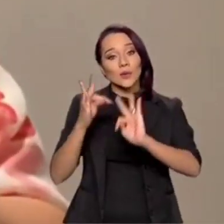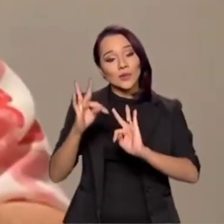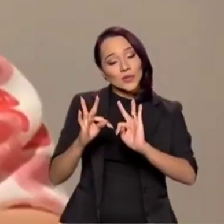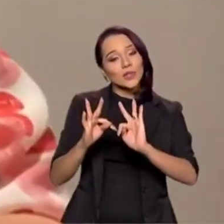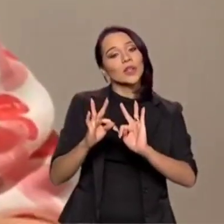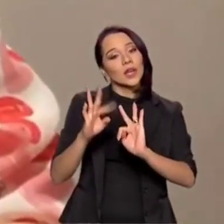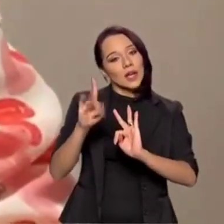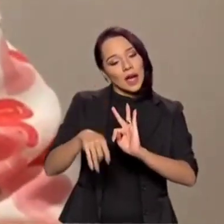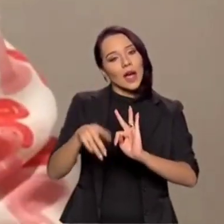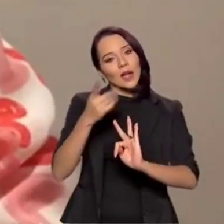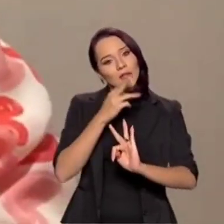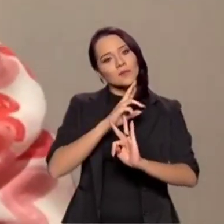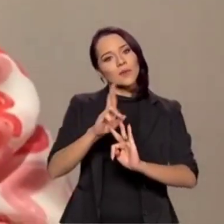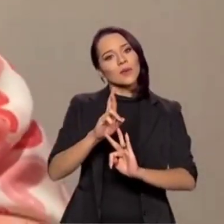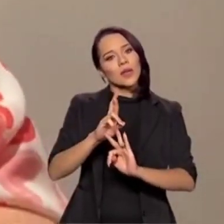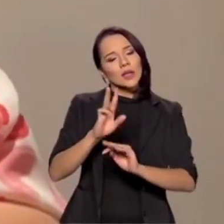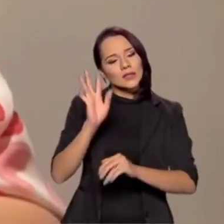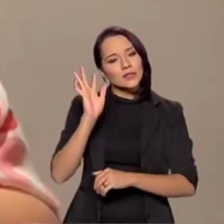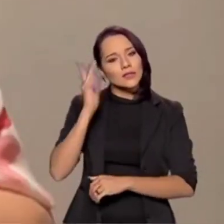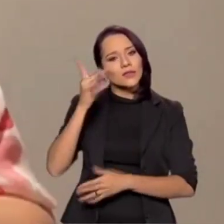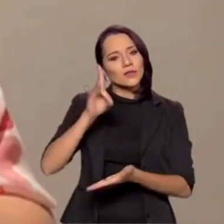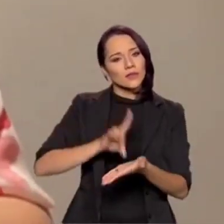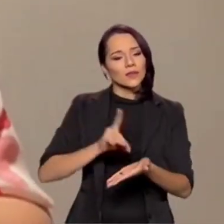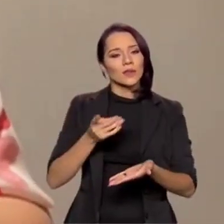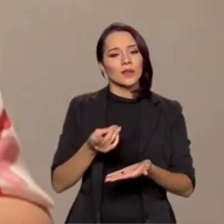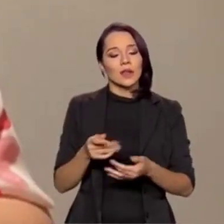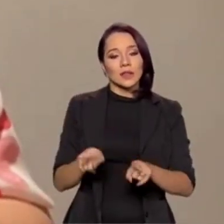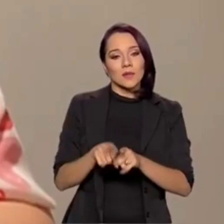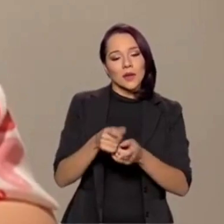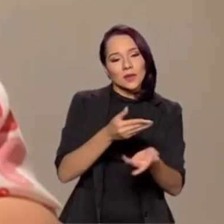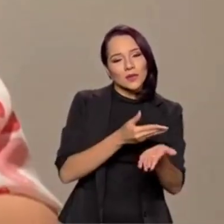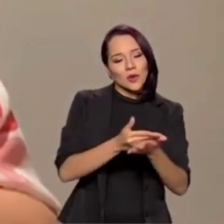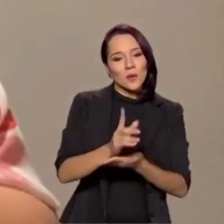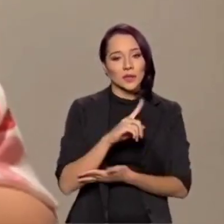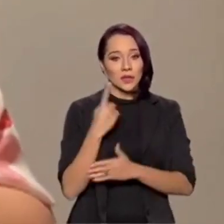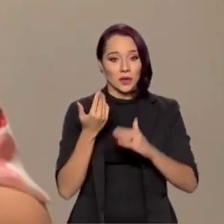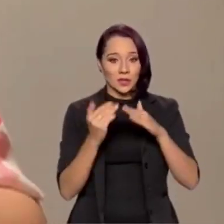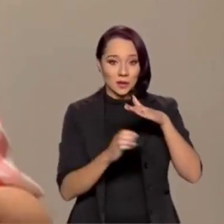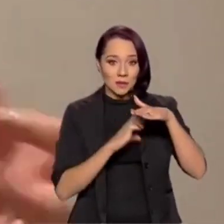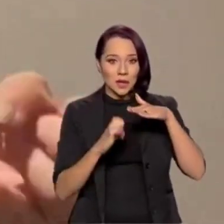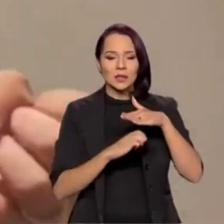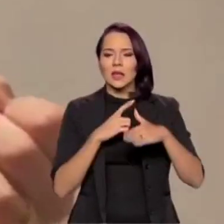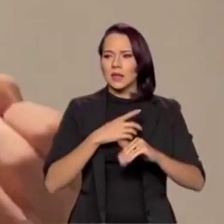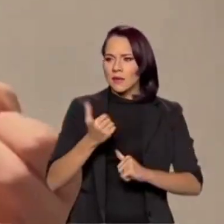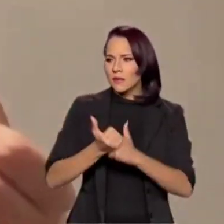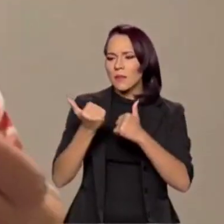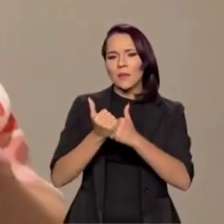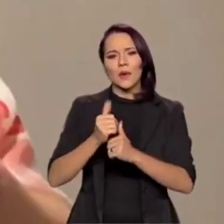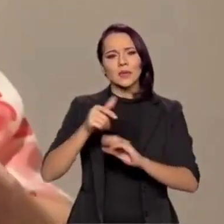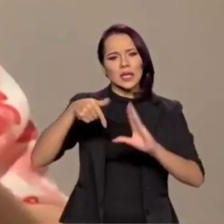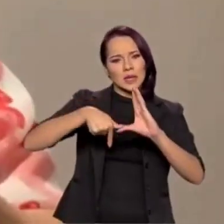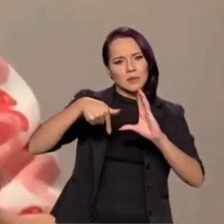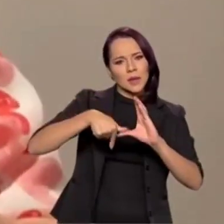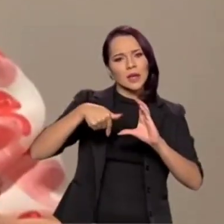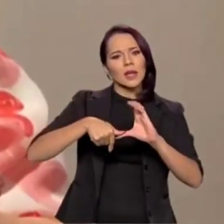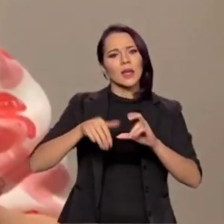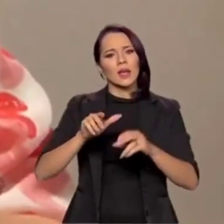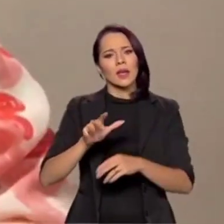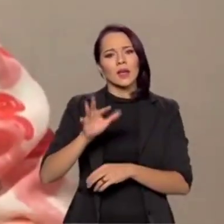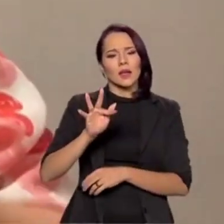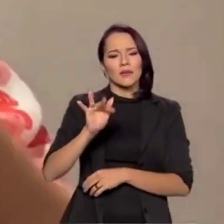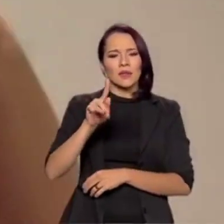a realmente soluções inovadoras. Desde o começo da nossa empresa, a gente recebeu apoios como CNPq,